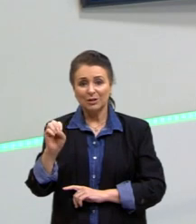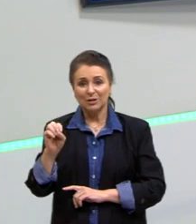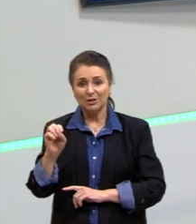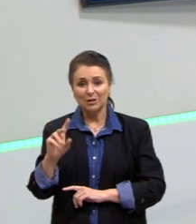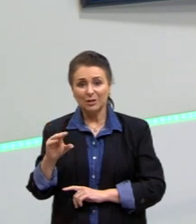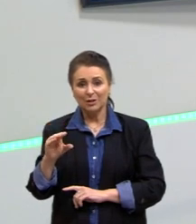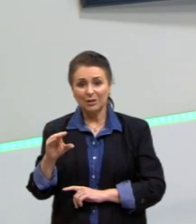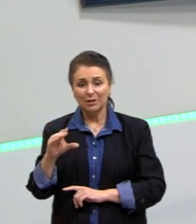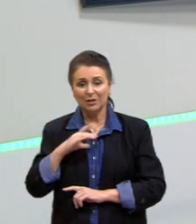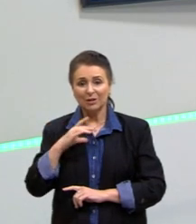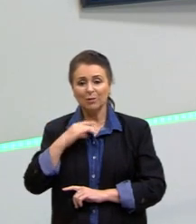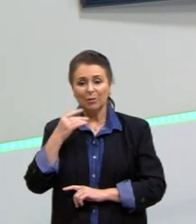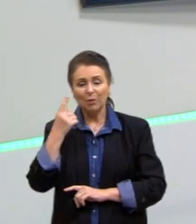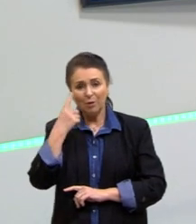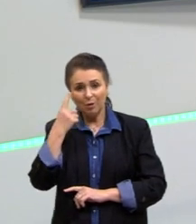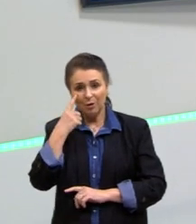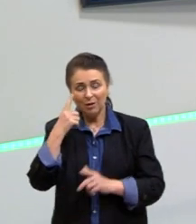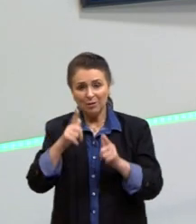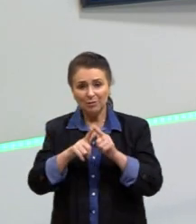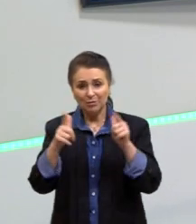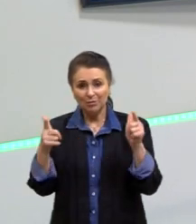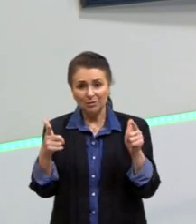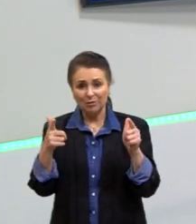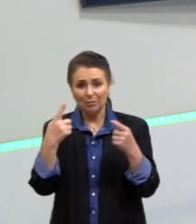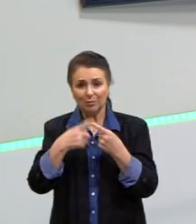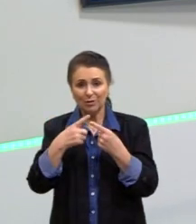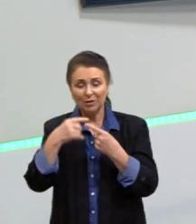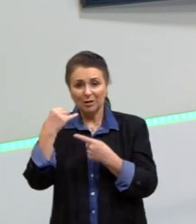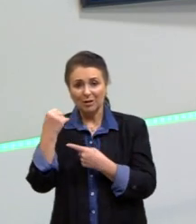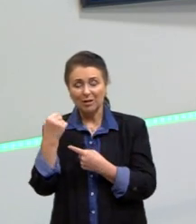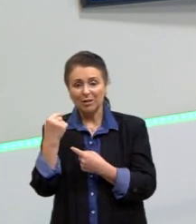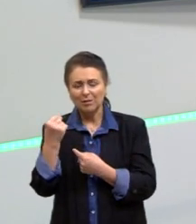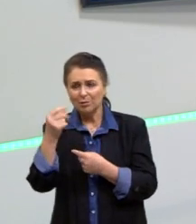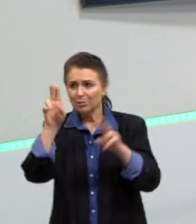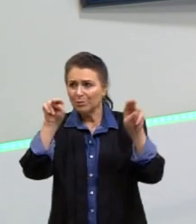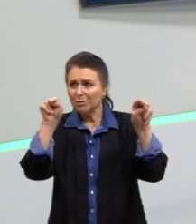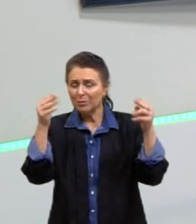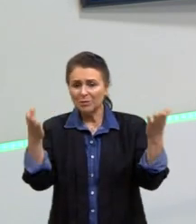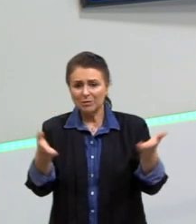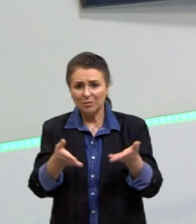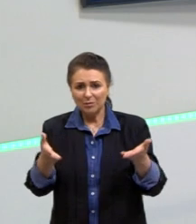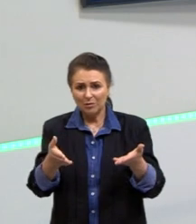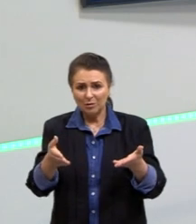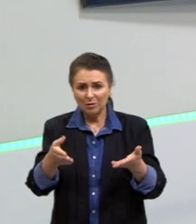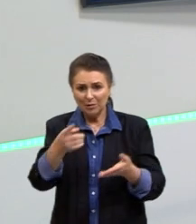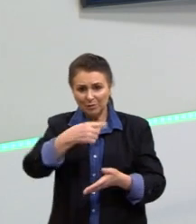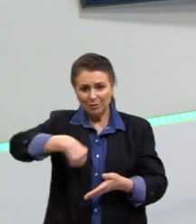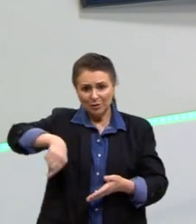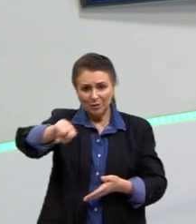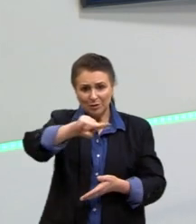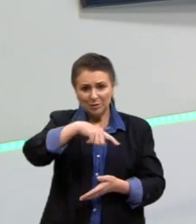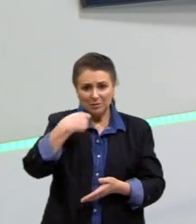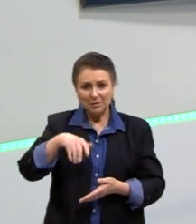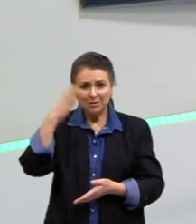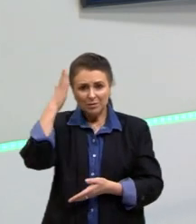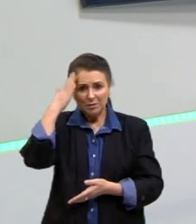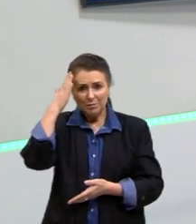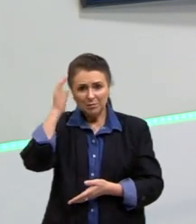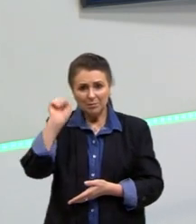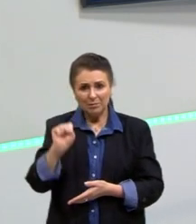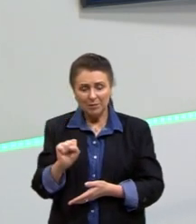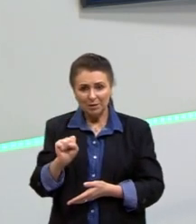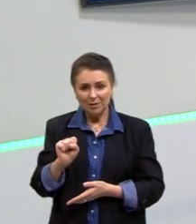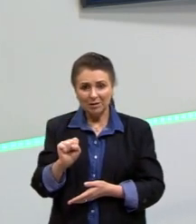para saber os acontecimentos. Porque se são temas atuais, vocês precisam saber o que está acontecendo para poder ter